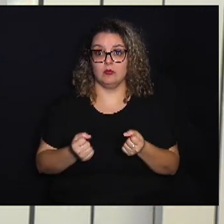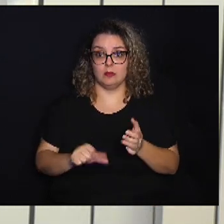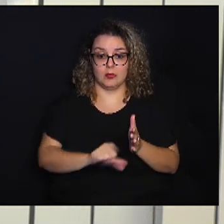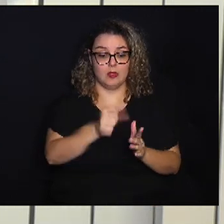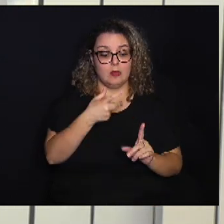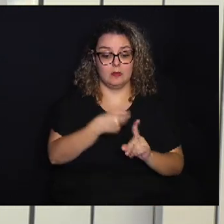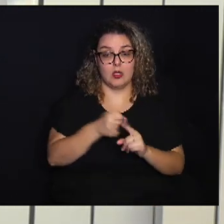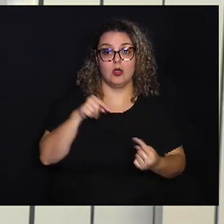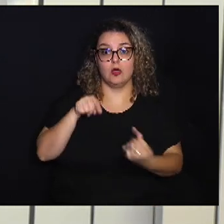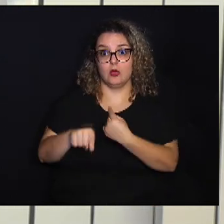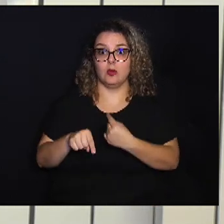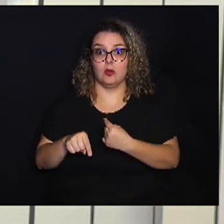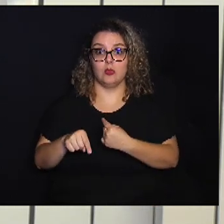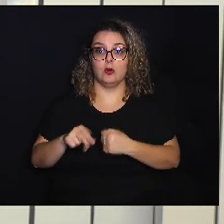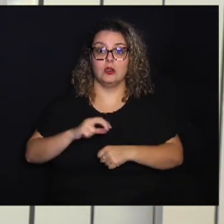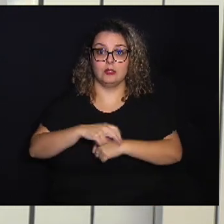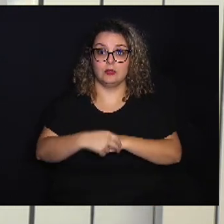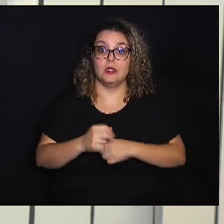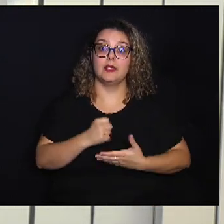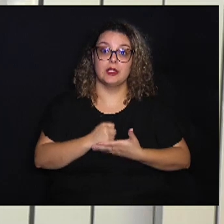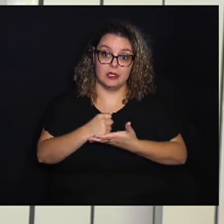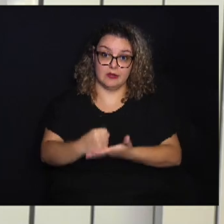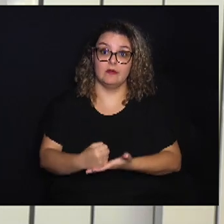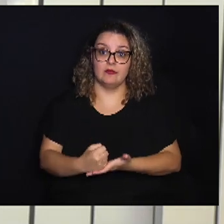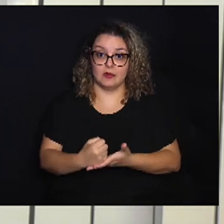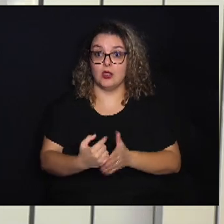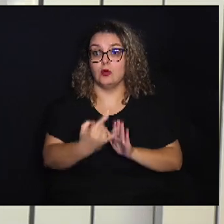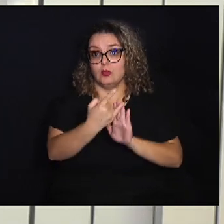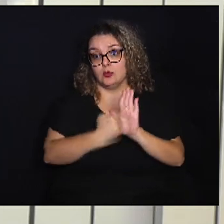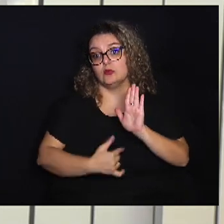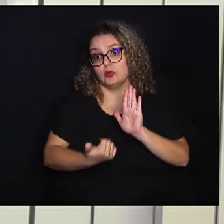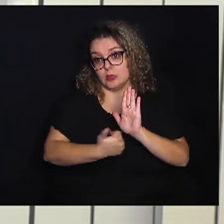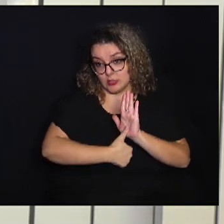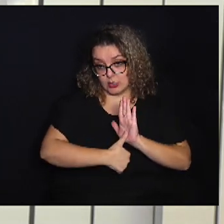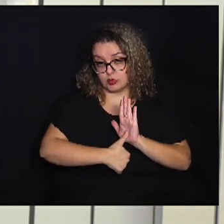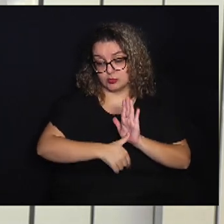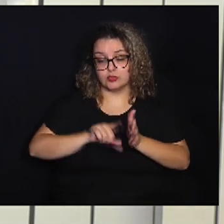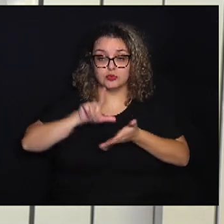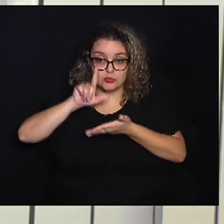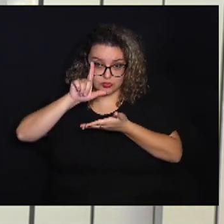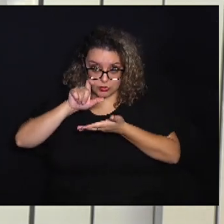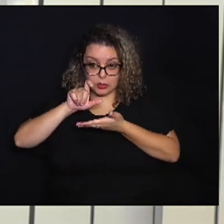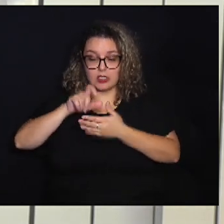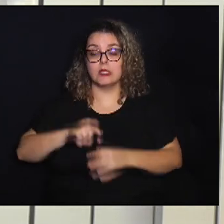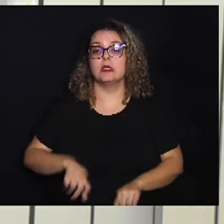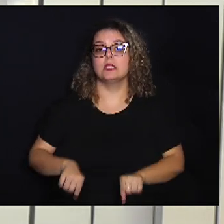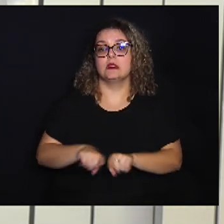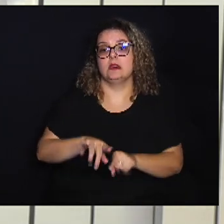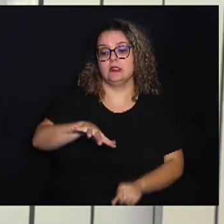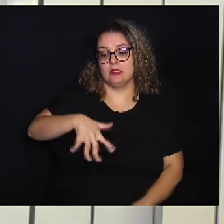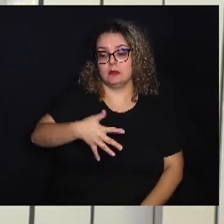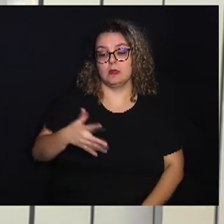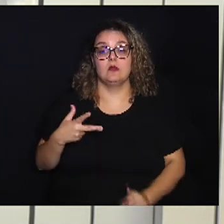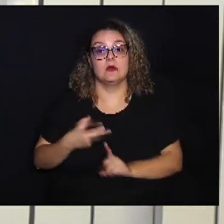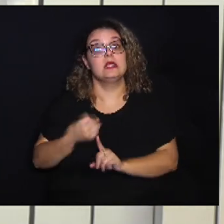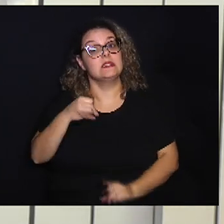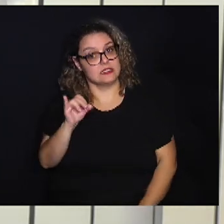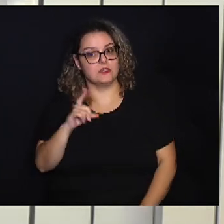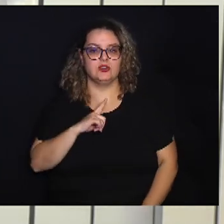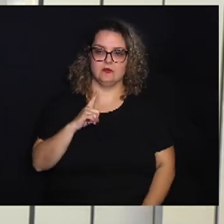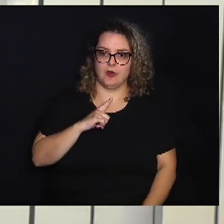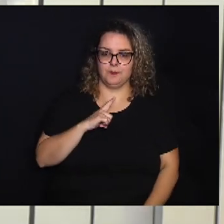contra a dengue e basta levar o documento de identidade com foto e a carteira de vacinação, se tiver.